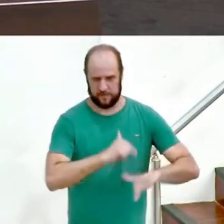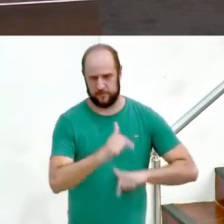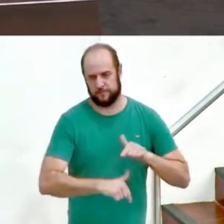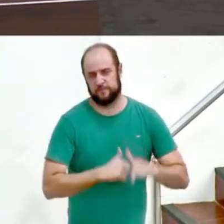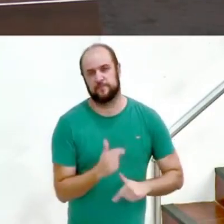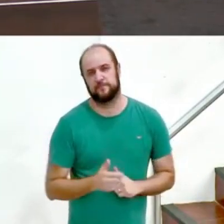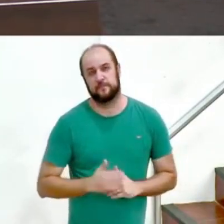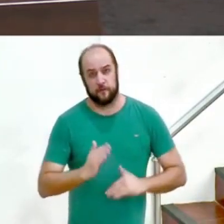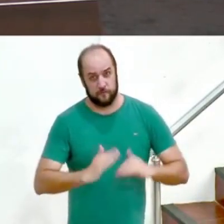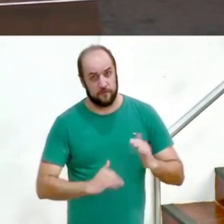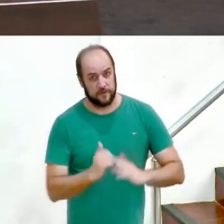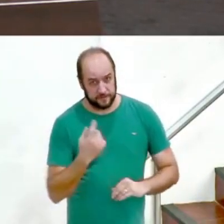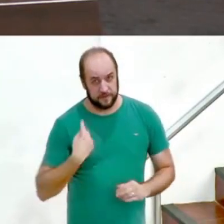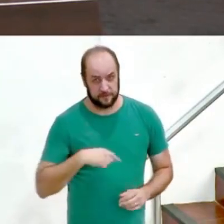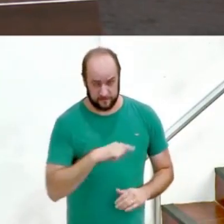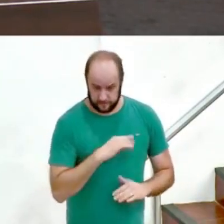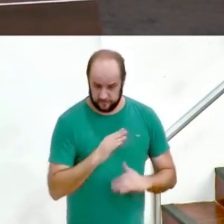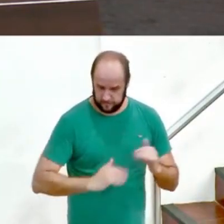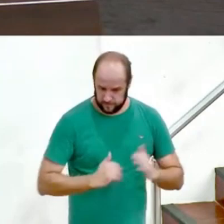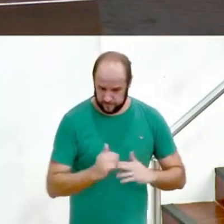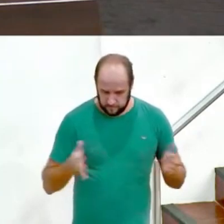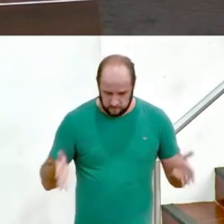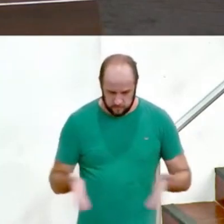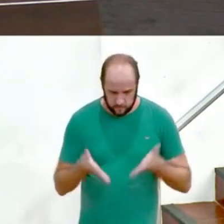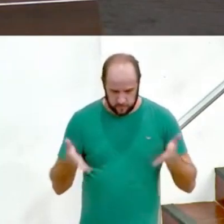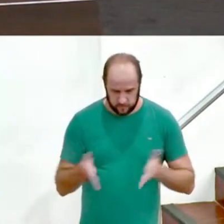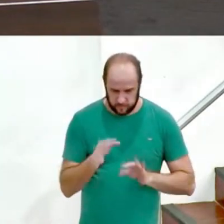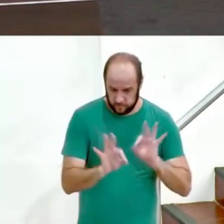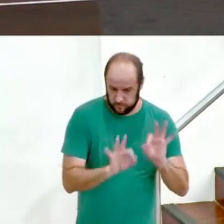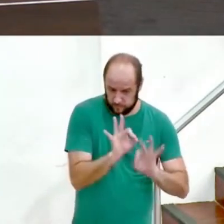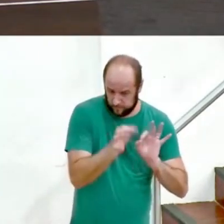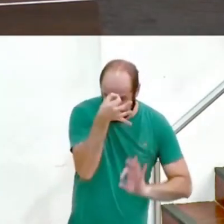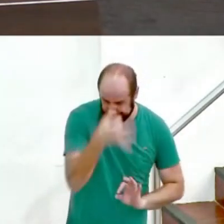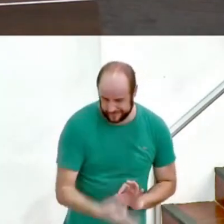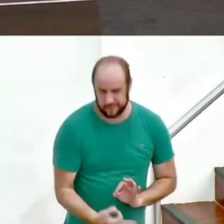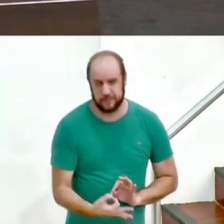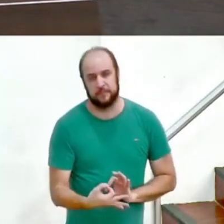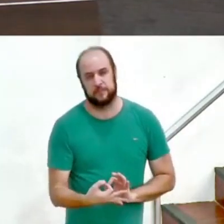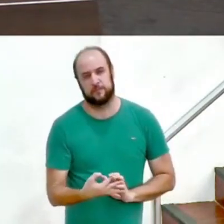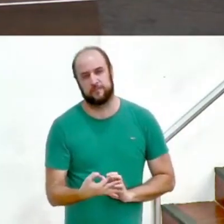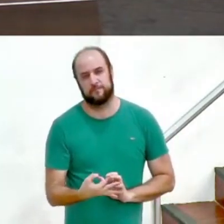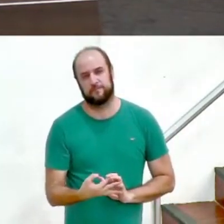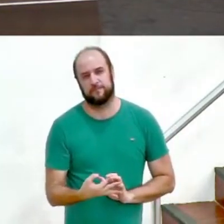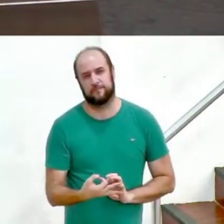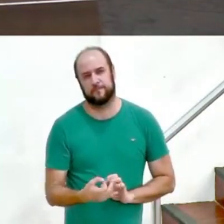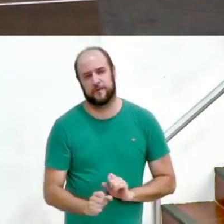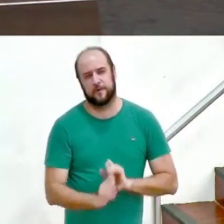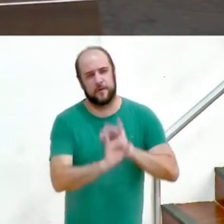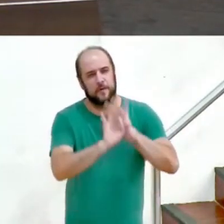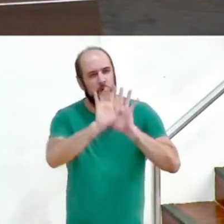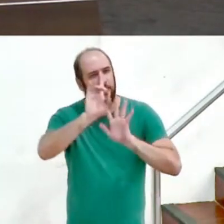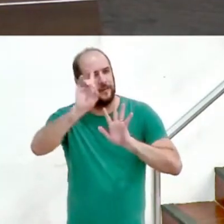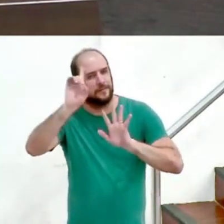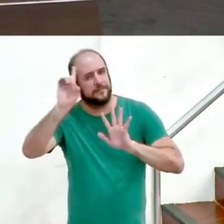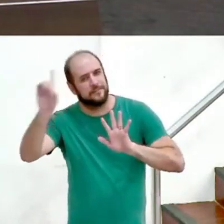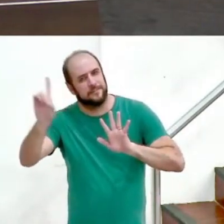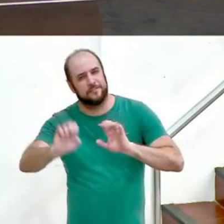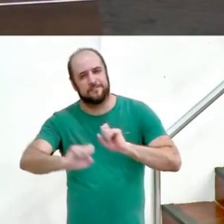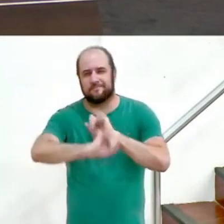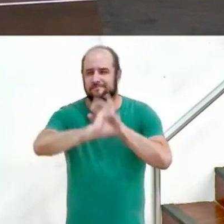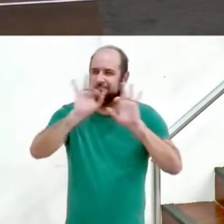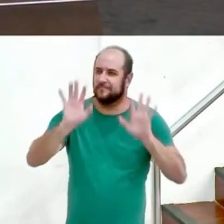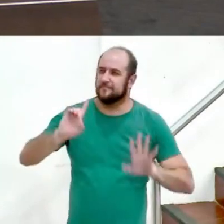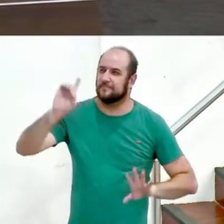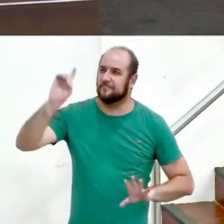Fazendo o que estamos fazendo pelas motivações corretas. A glória de Deus. A glória de